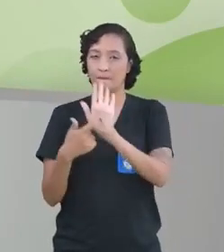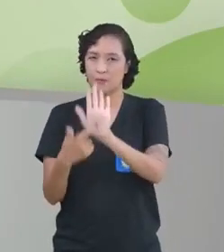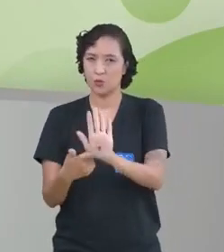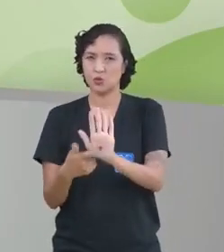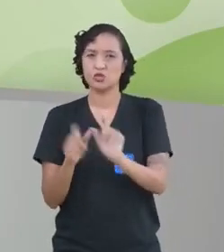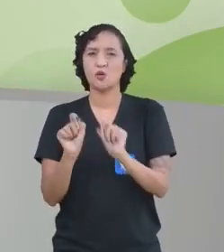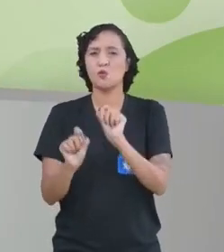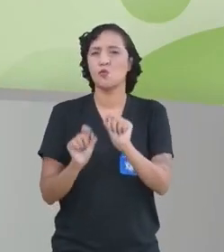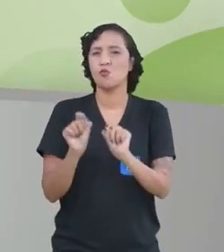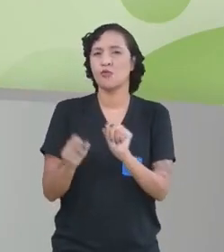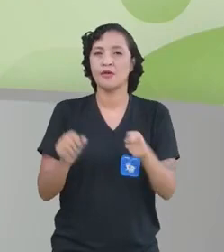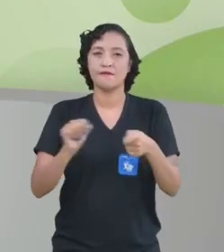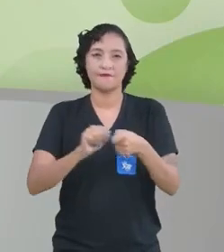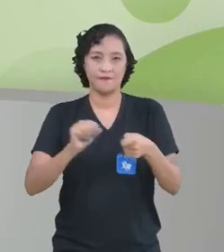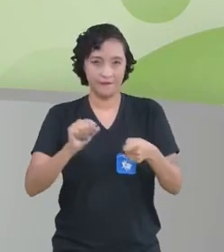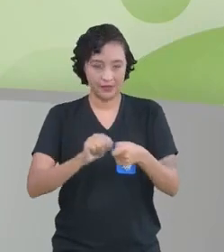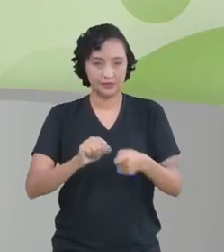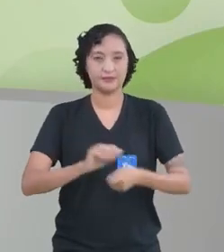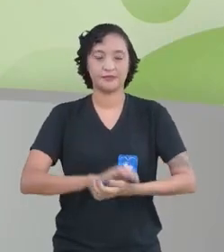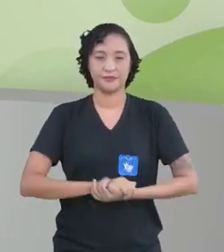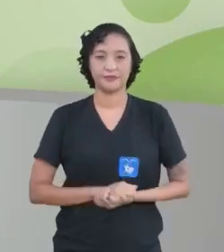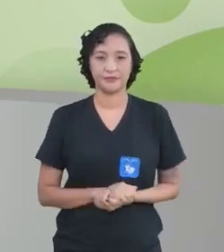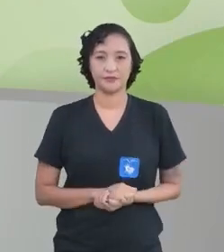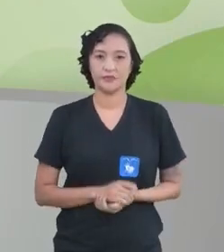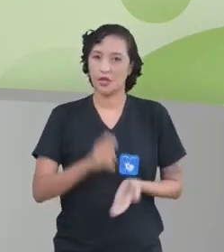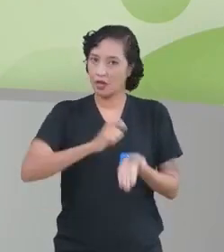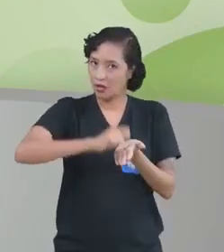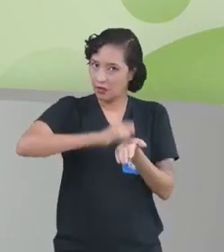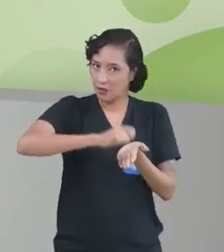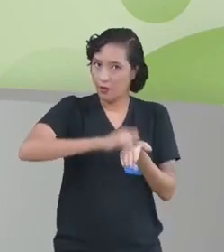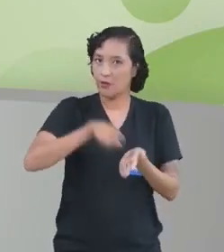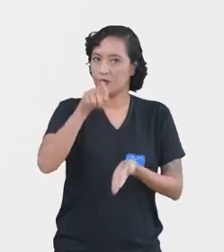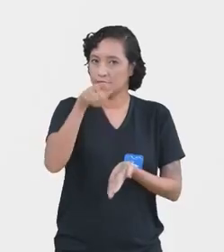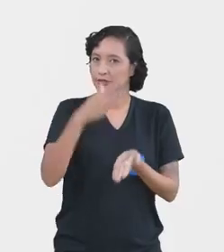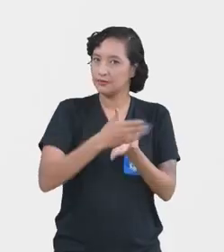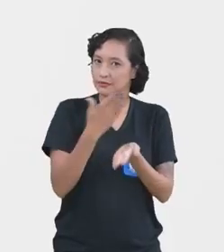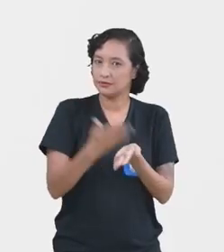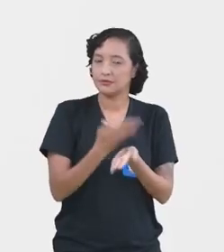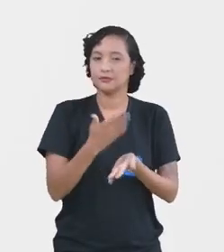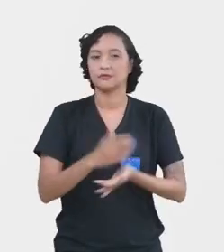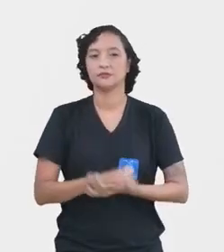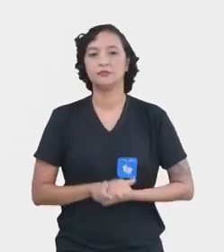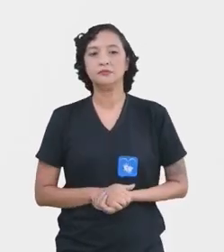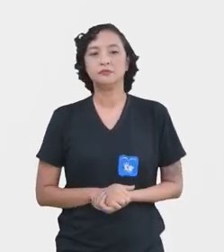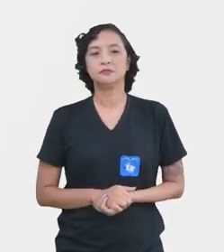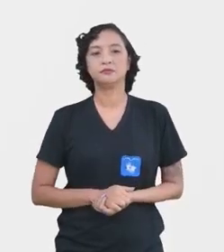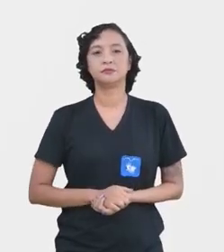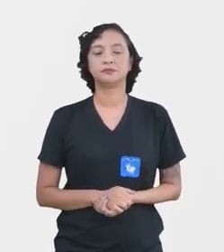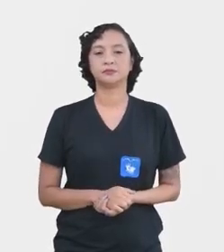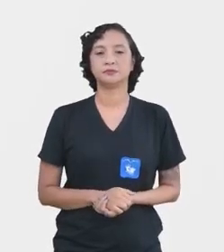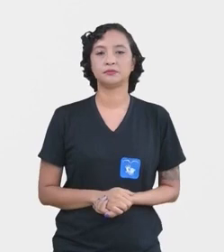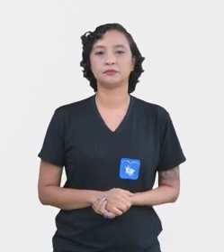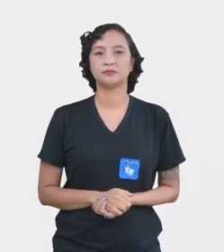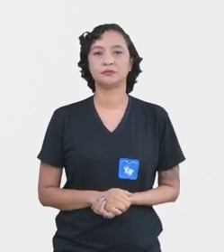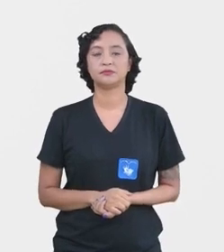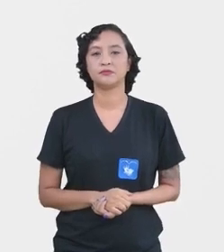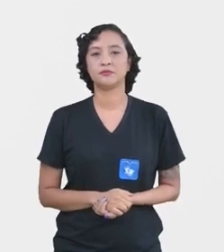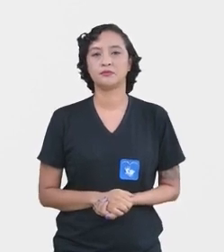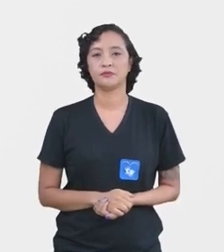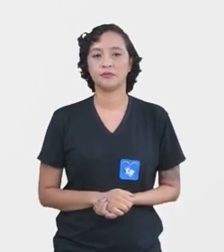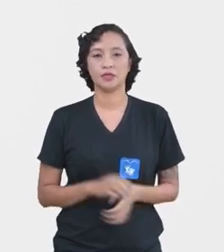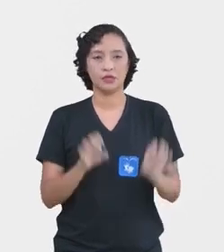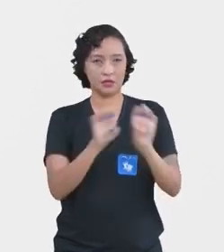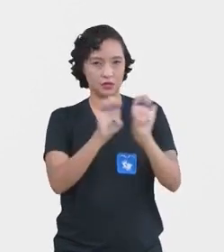funções. Essas funções são importantes. Anotem no caderninho de vocês. Vamos lá? Em algumas funções dessa estrutura